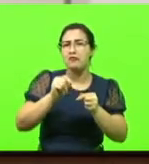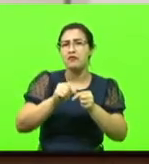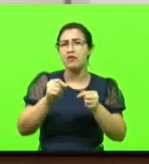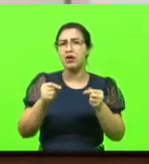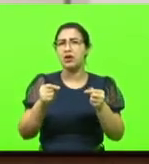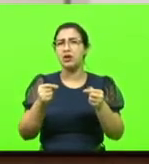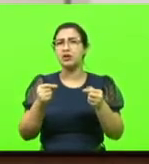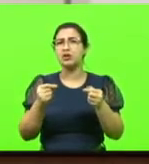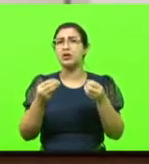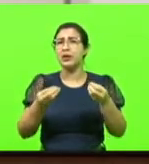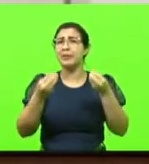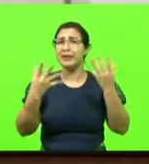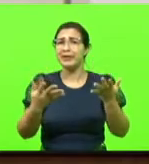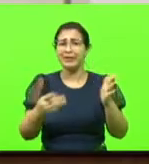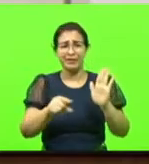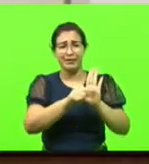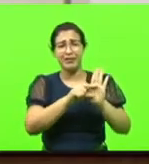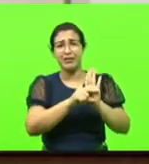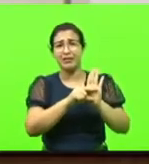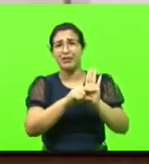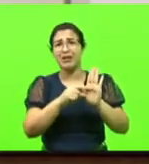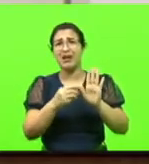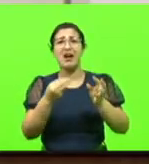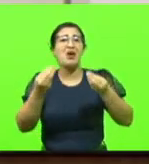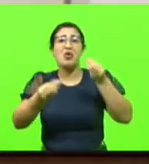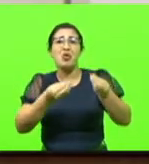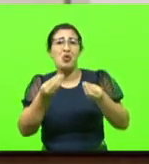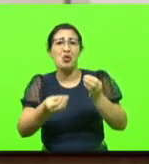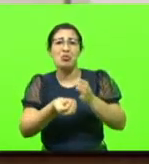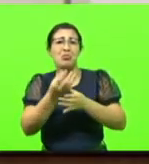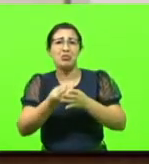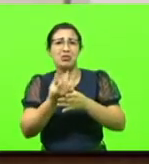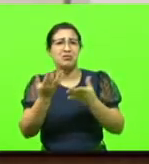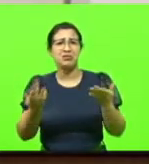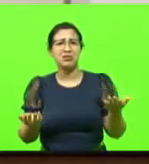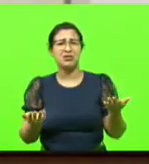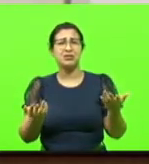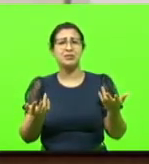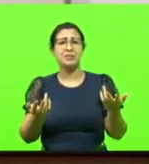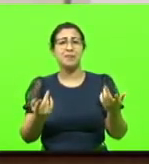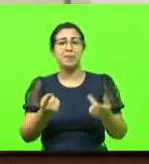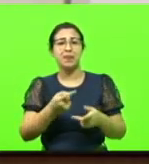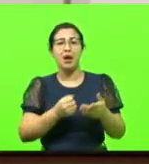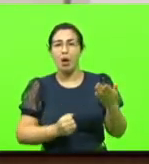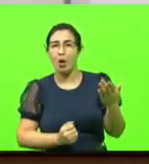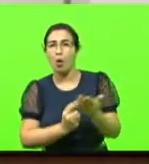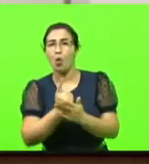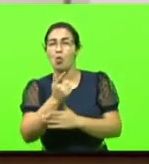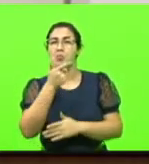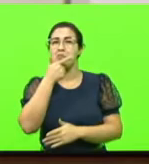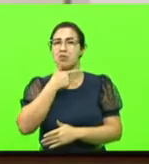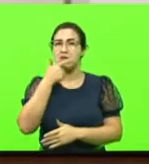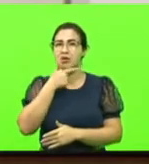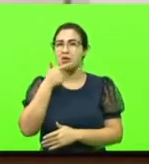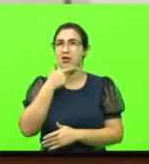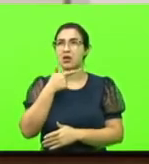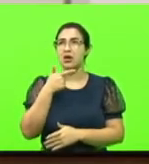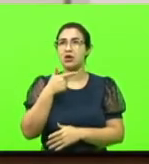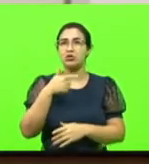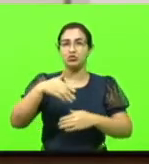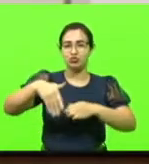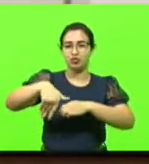colocar lá no queijo como o método que produz? Eu percebo que a gente compra queijo ao longo da